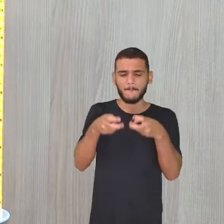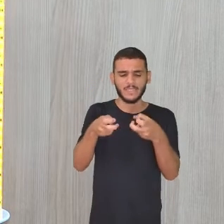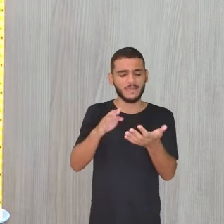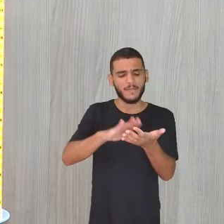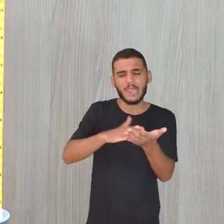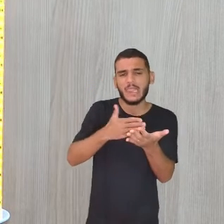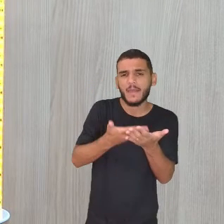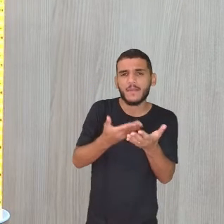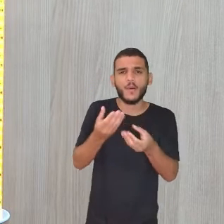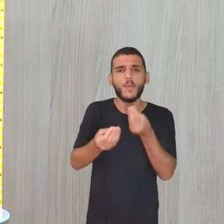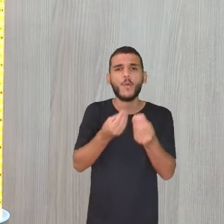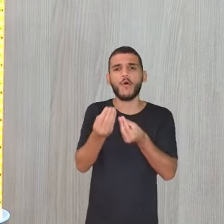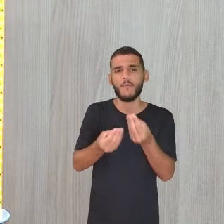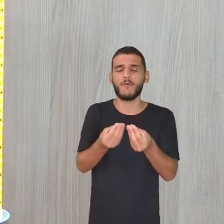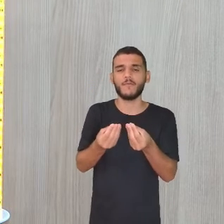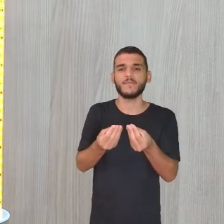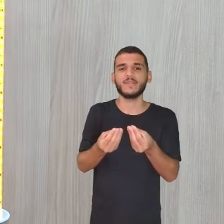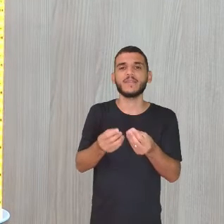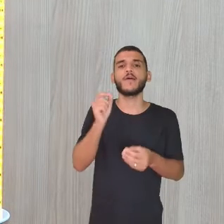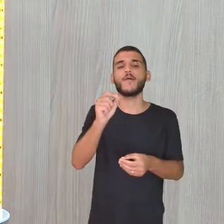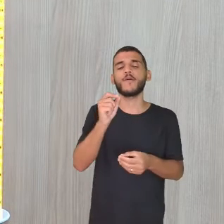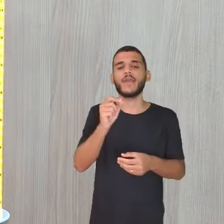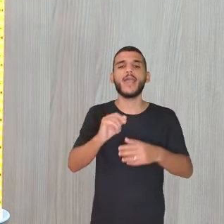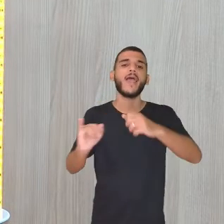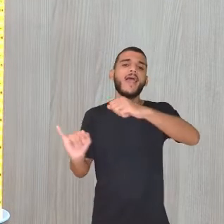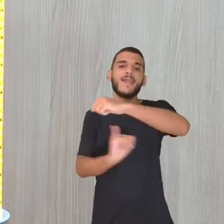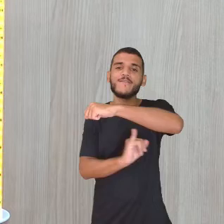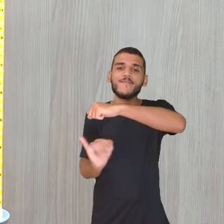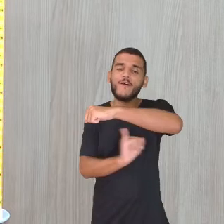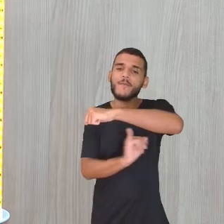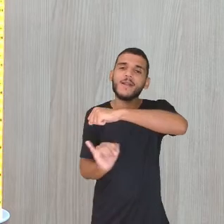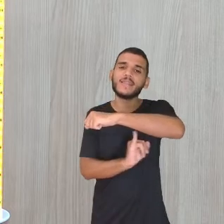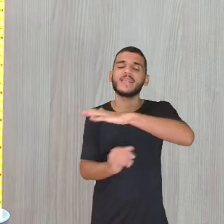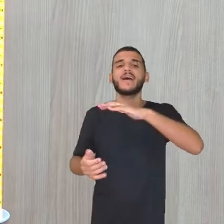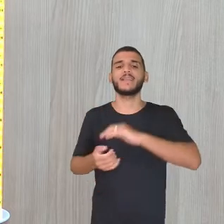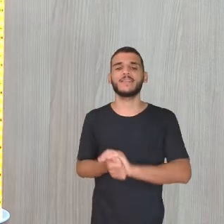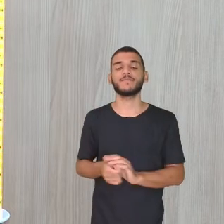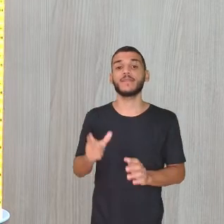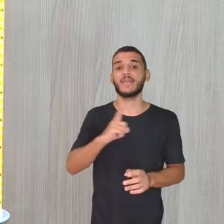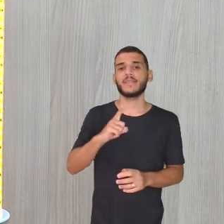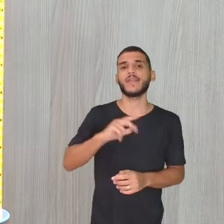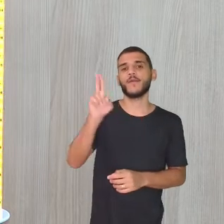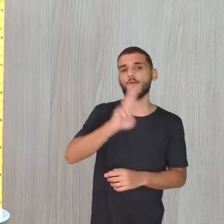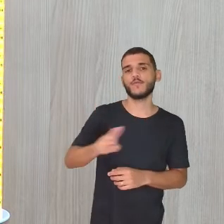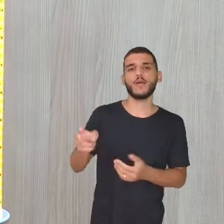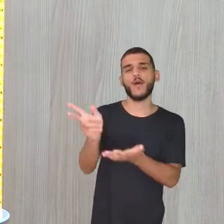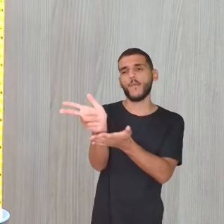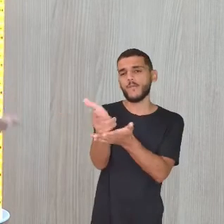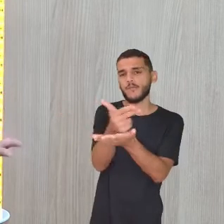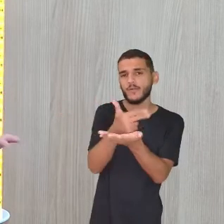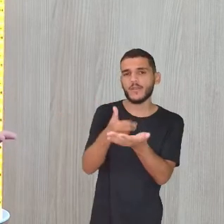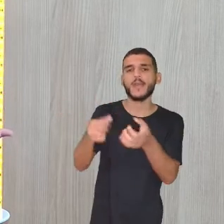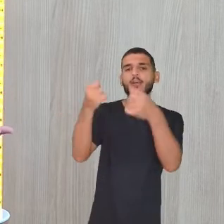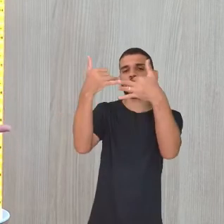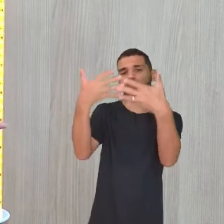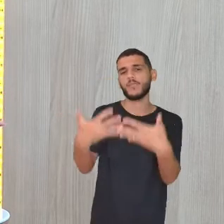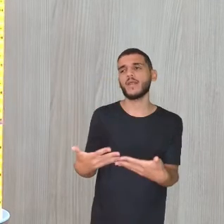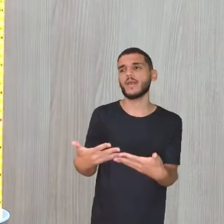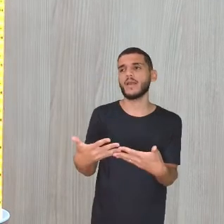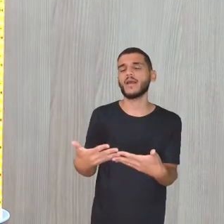a linguagem não verbal muito forte, né? A gente tem a utilização do próprio desenho, às vezes explicando todo um contexto.